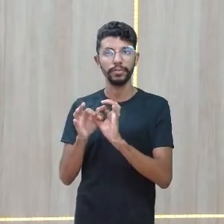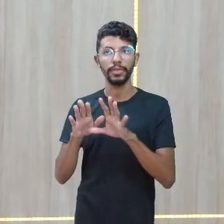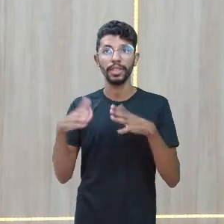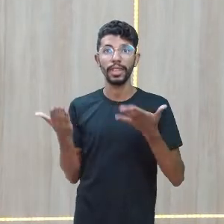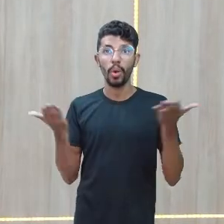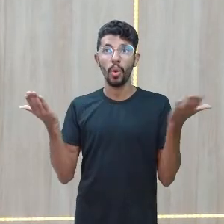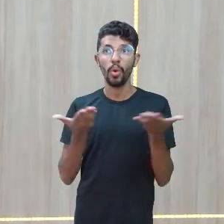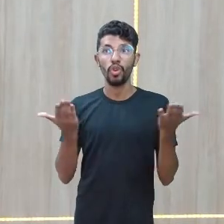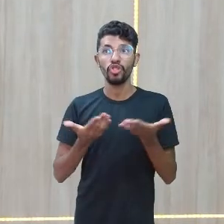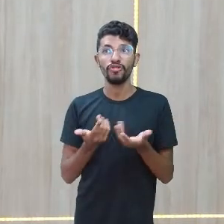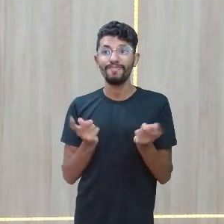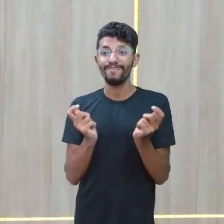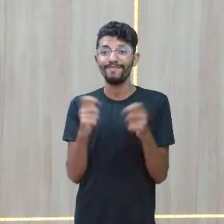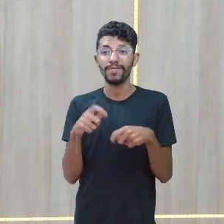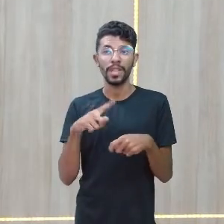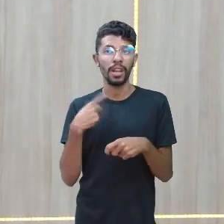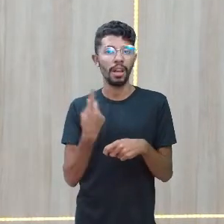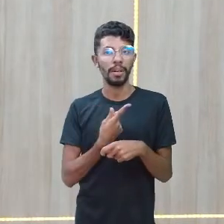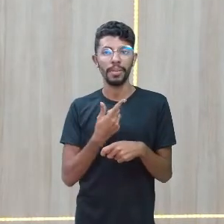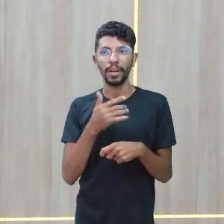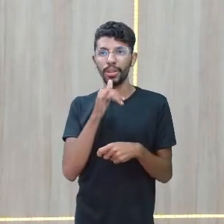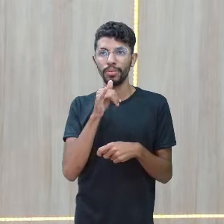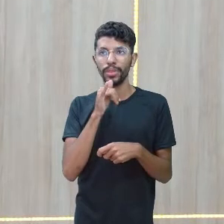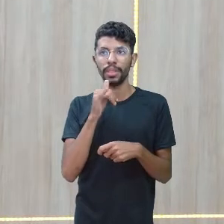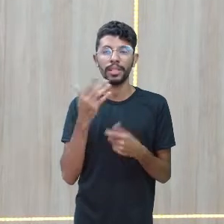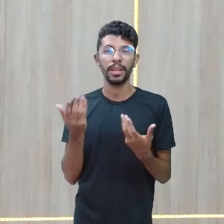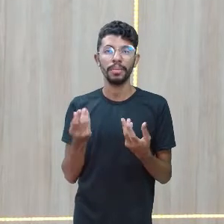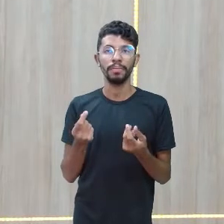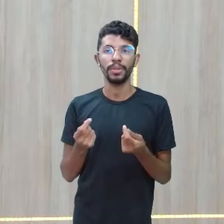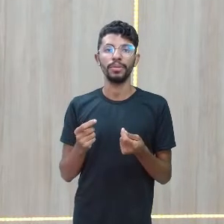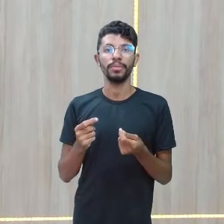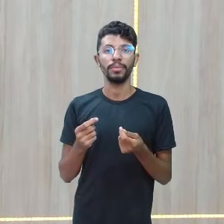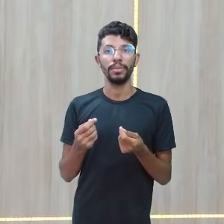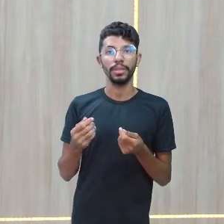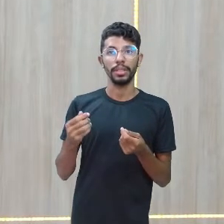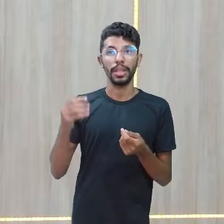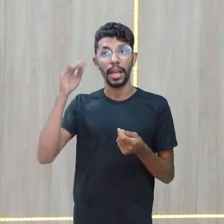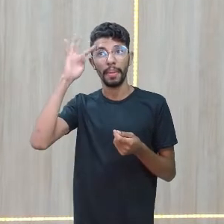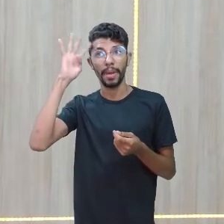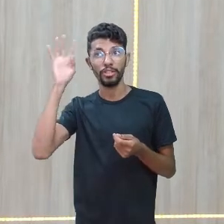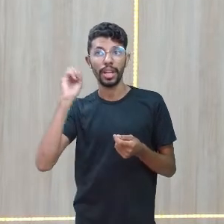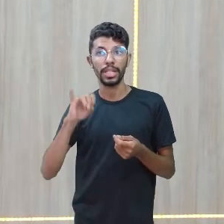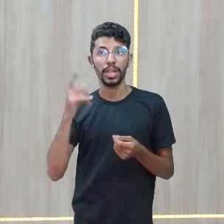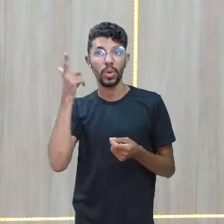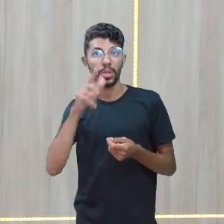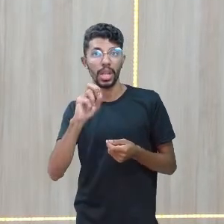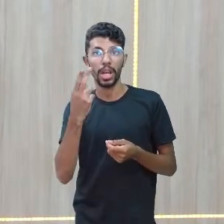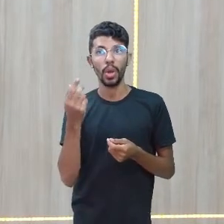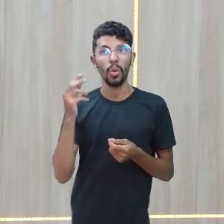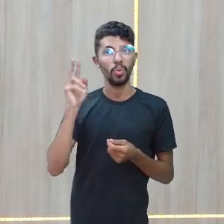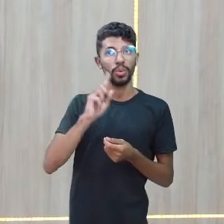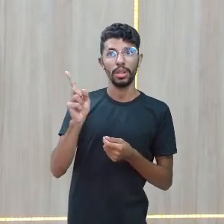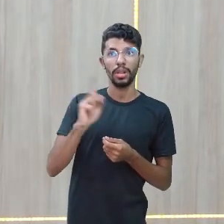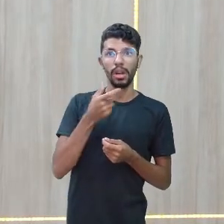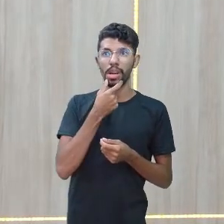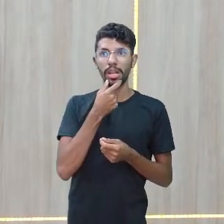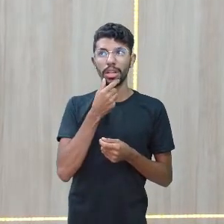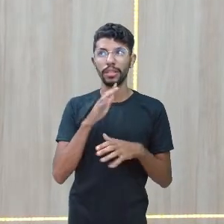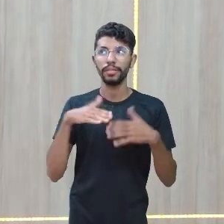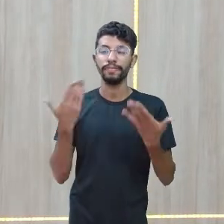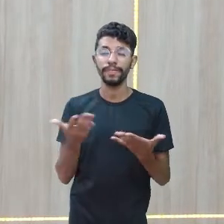hoje em dia não tem como mais você enrolar se sabe ou se não sabe inglês. Você tem que desenrolar de verdade. Inclusive, quanto mais